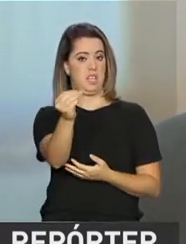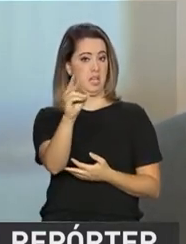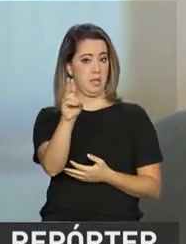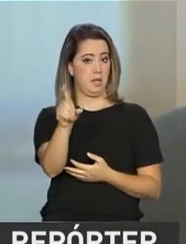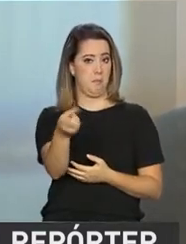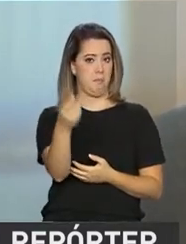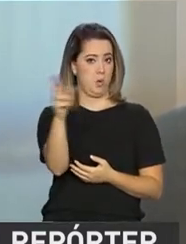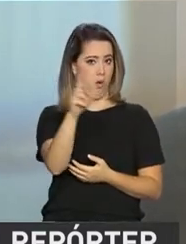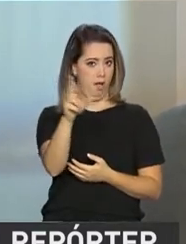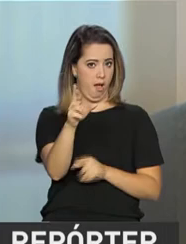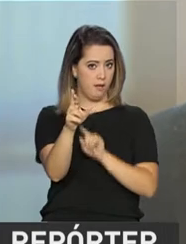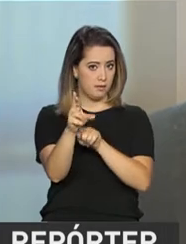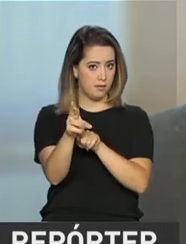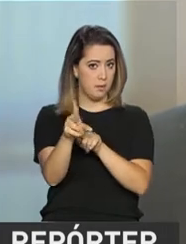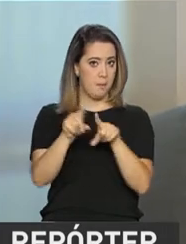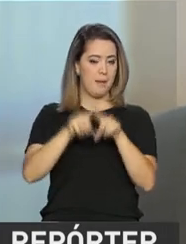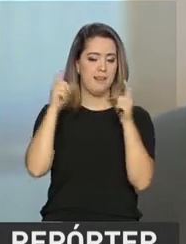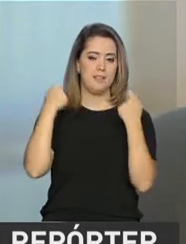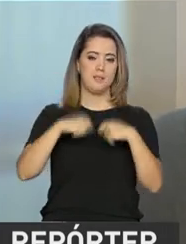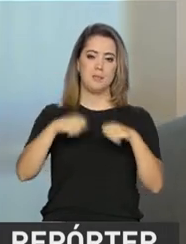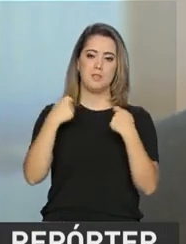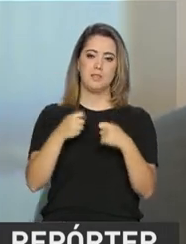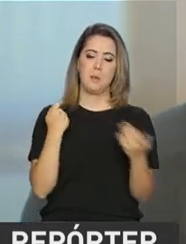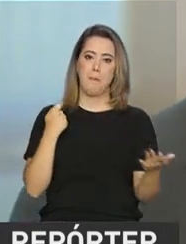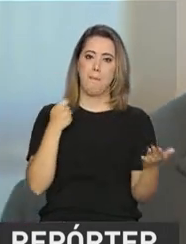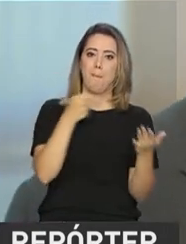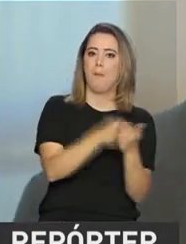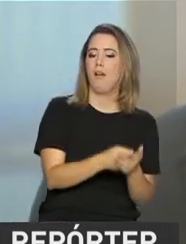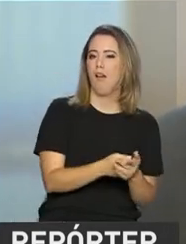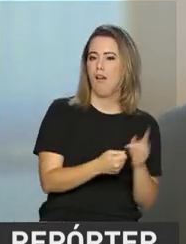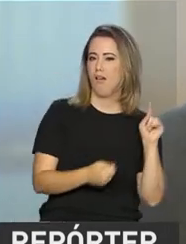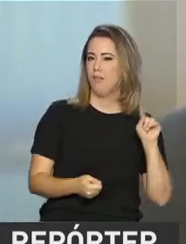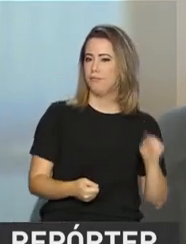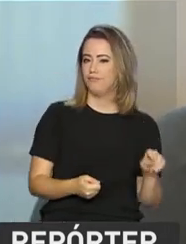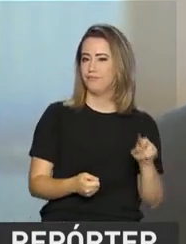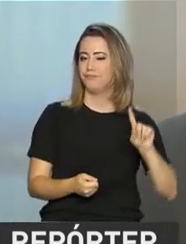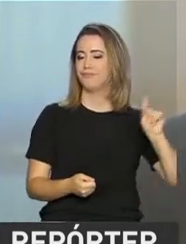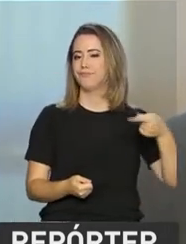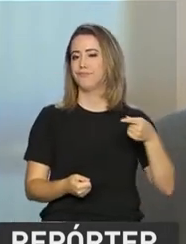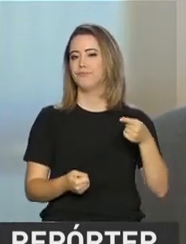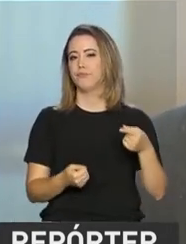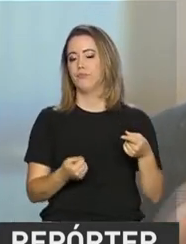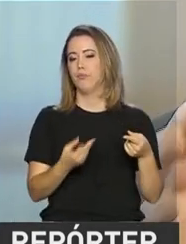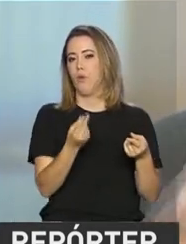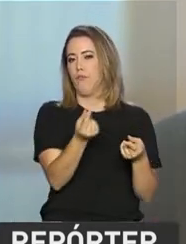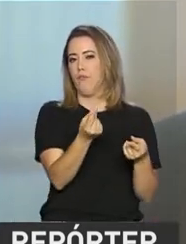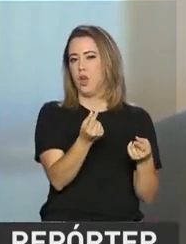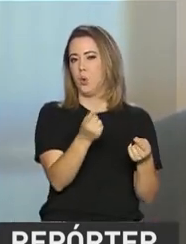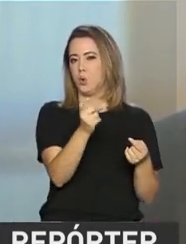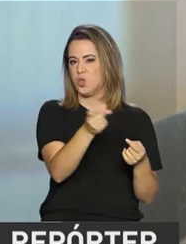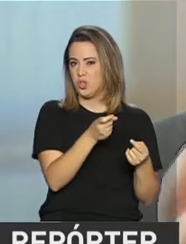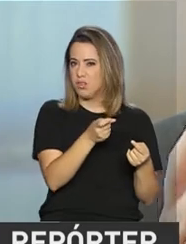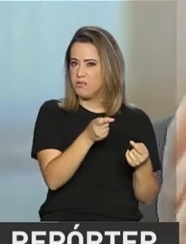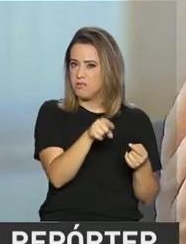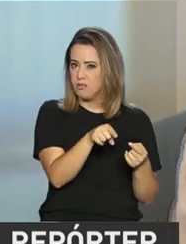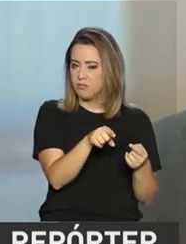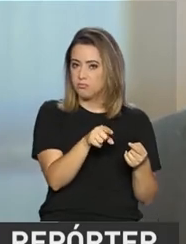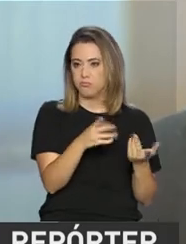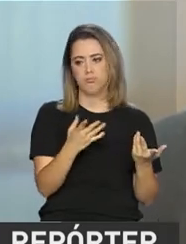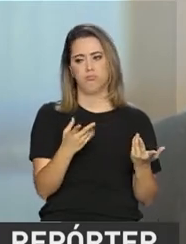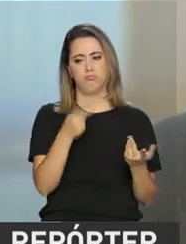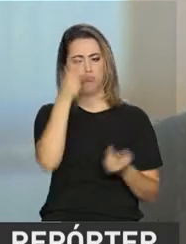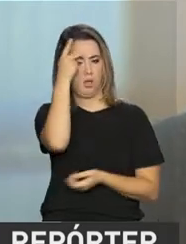pra você mas só que para receber isso você vai ter que depositar não sei quantos mil reais pra gente se o senhor o